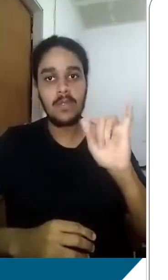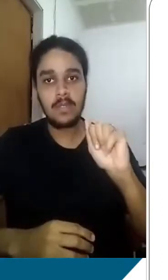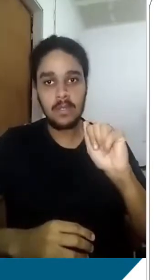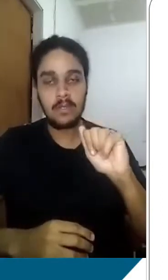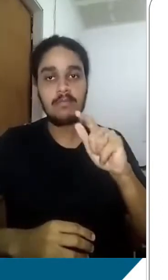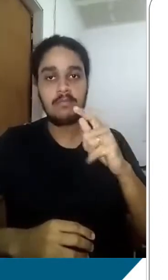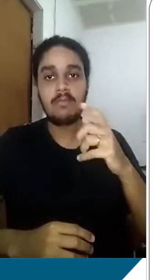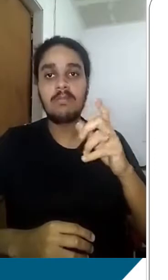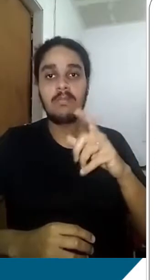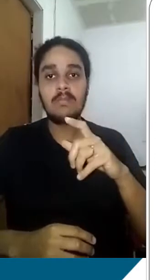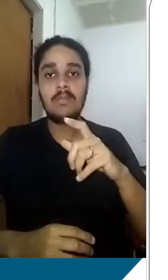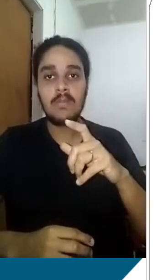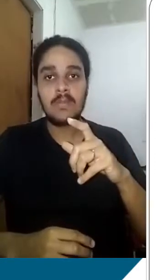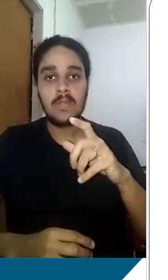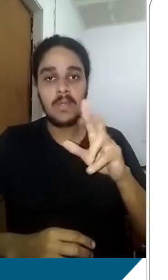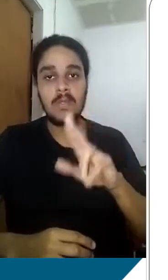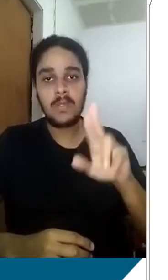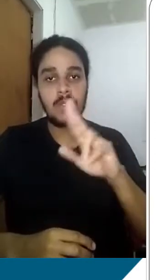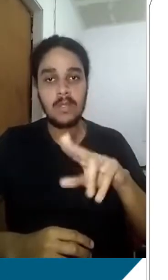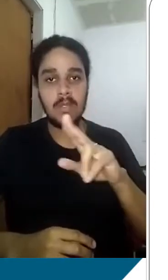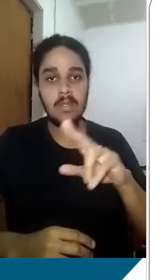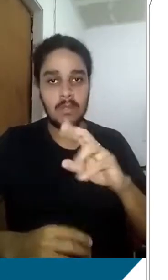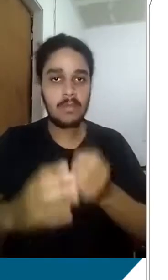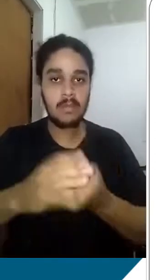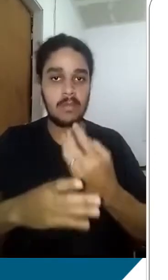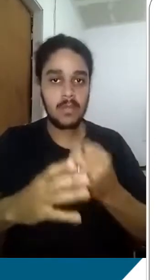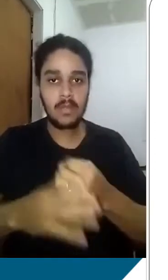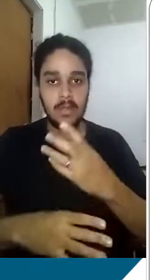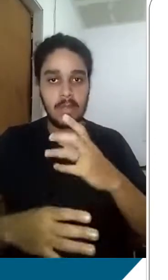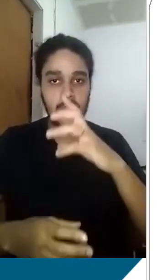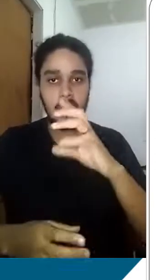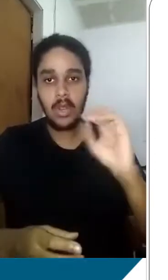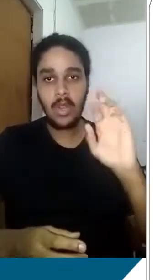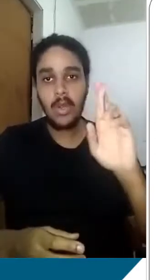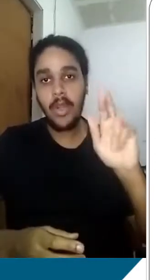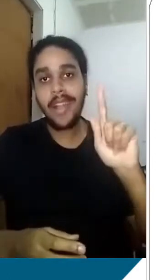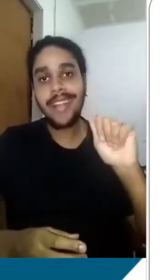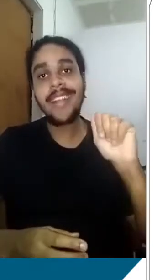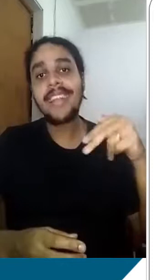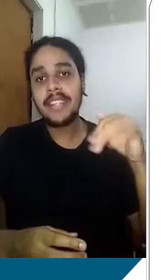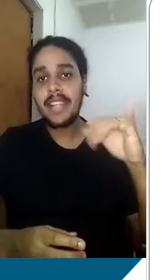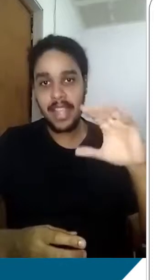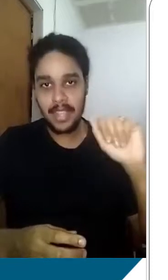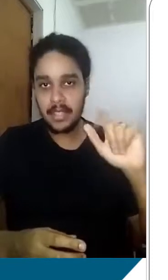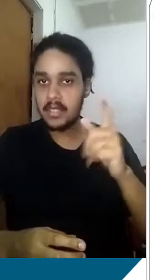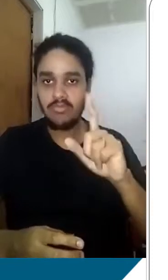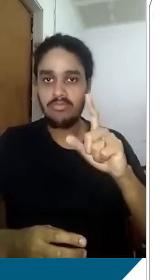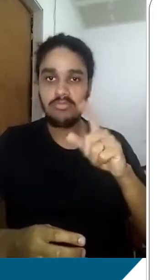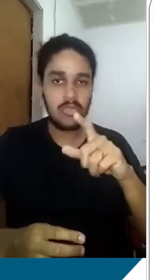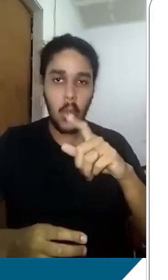pressupõe, portanto, uma produção orgânica, afinal, para não afetar, né,